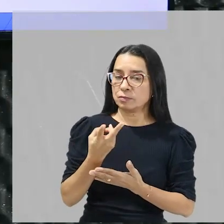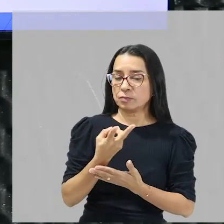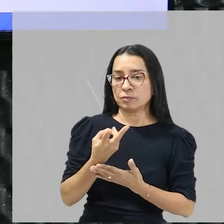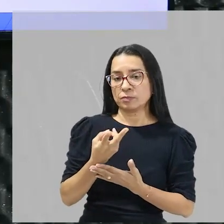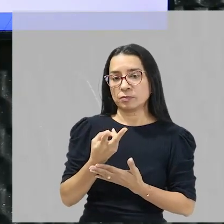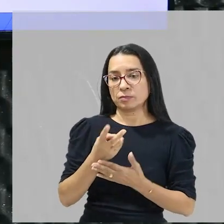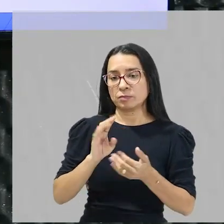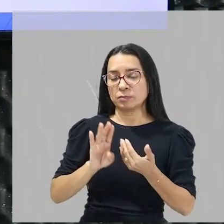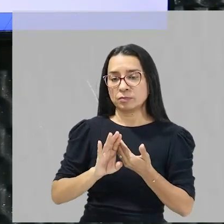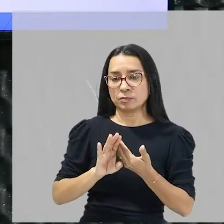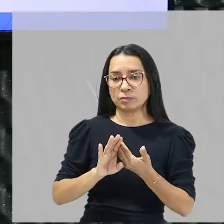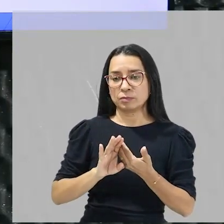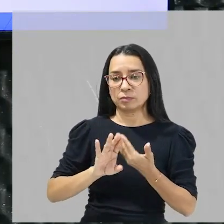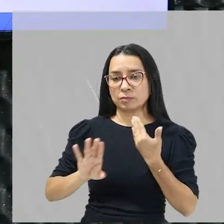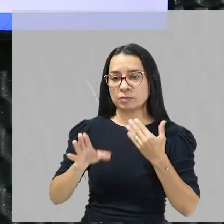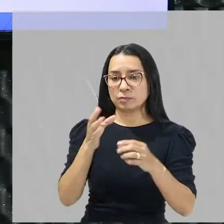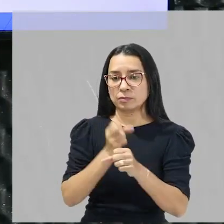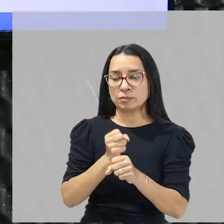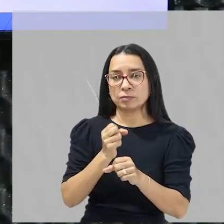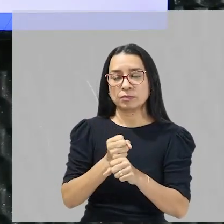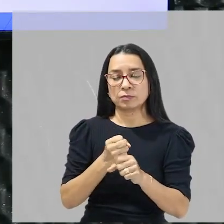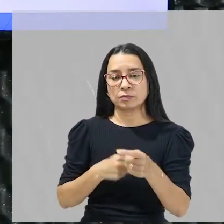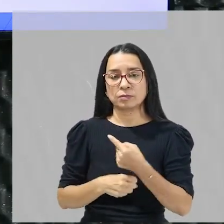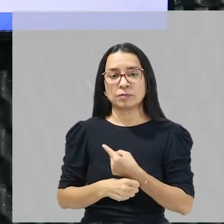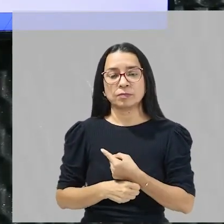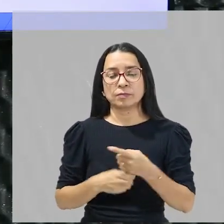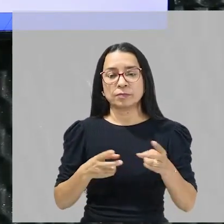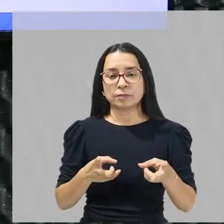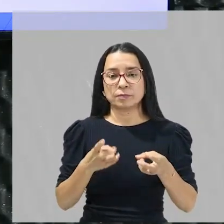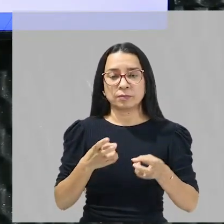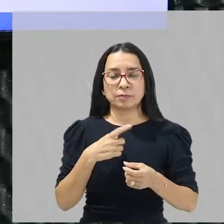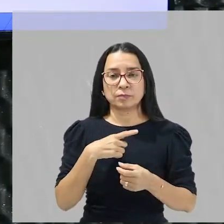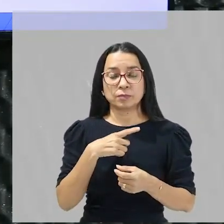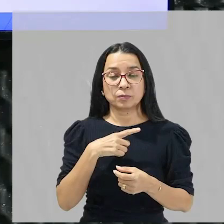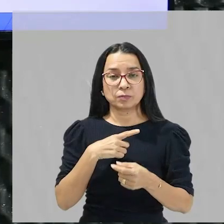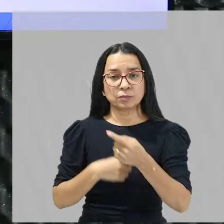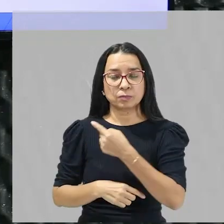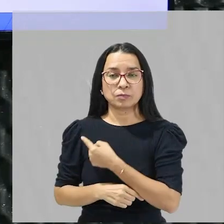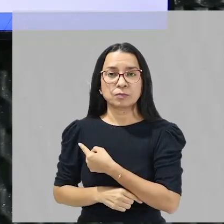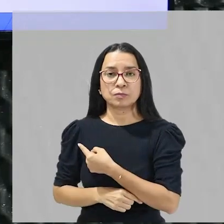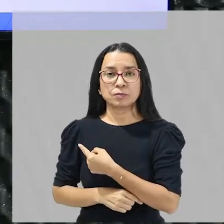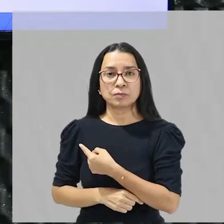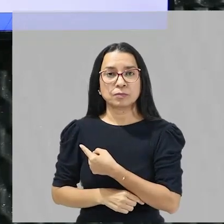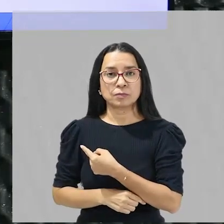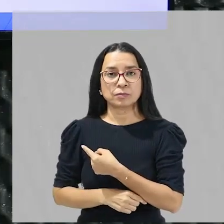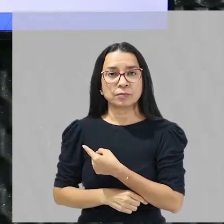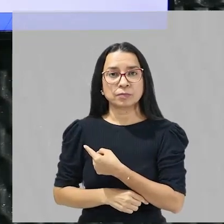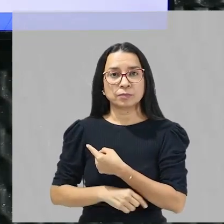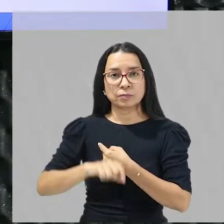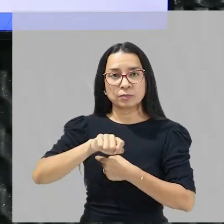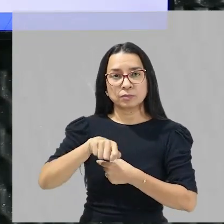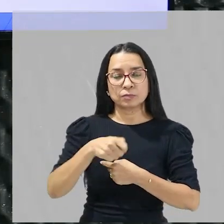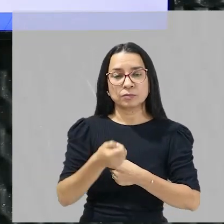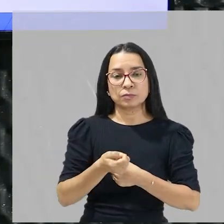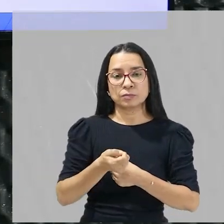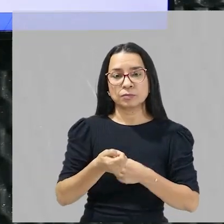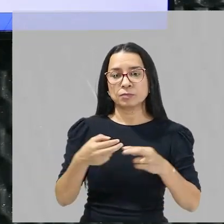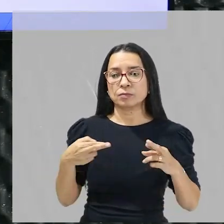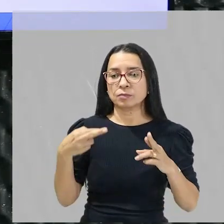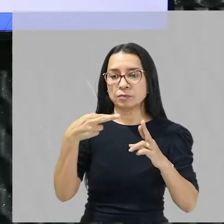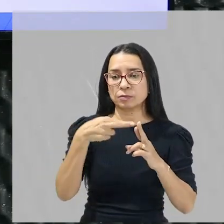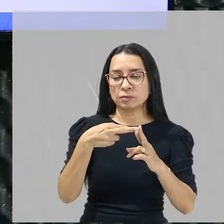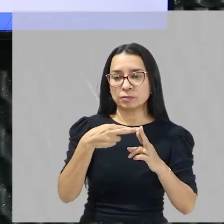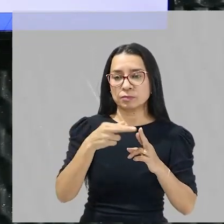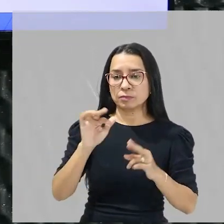nós fizemos o cálculo separadinho, ó. Perceba que aqui é o sinal referente, né, à função f